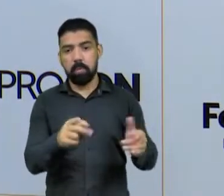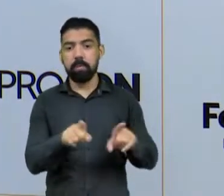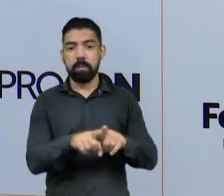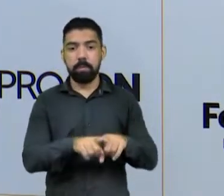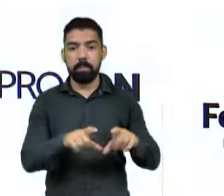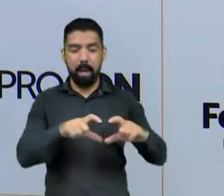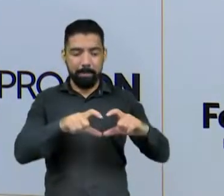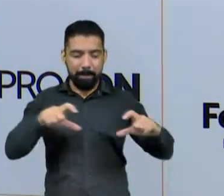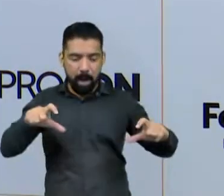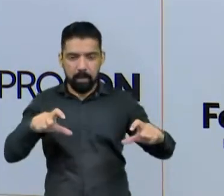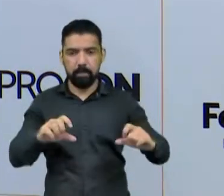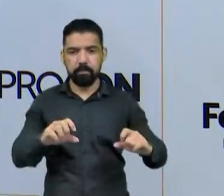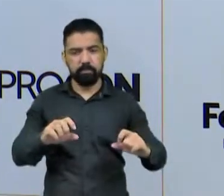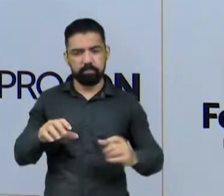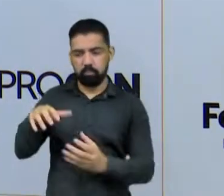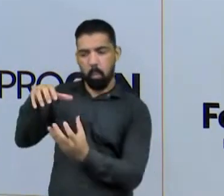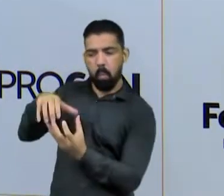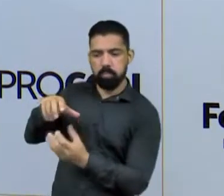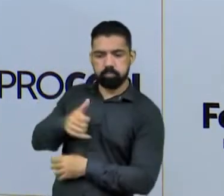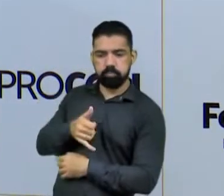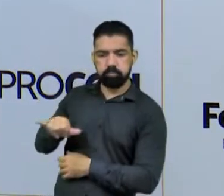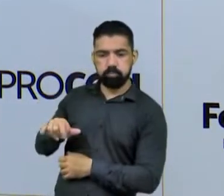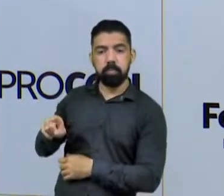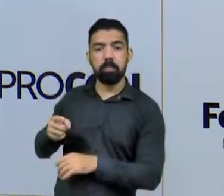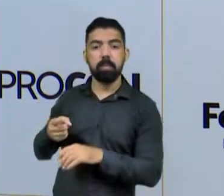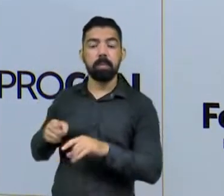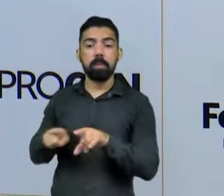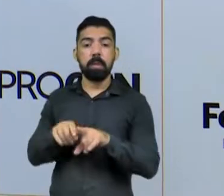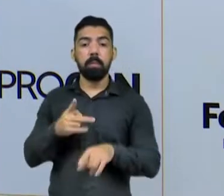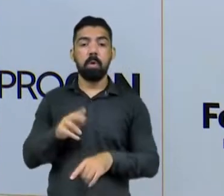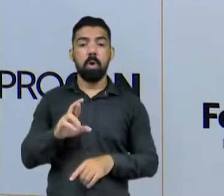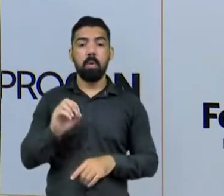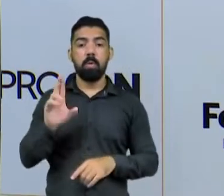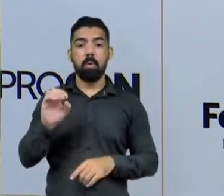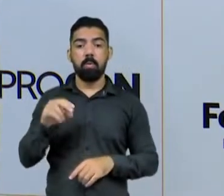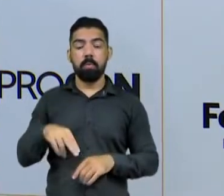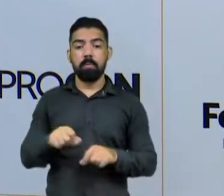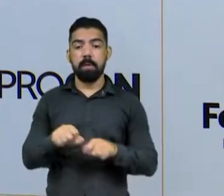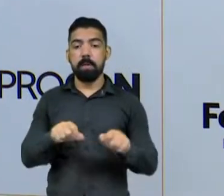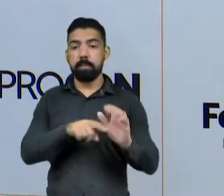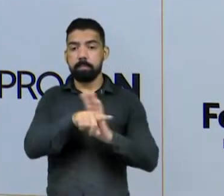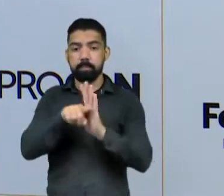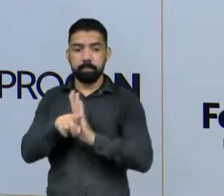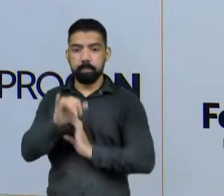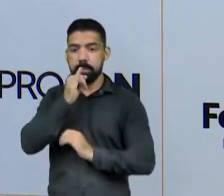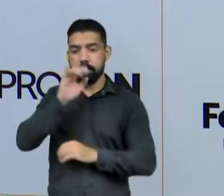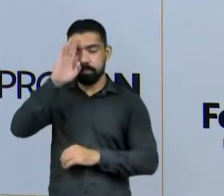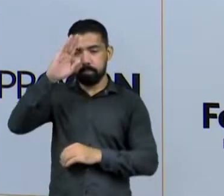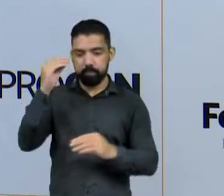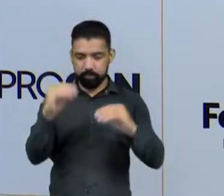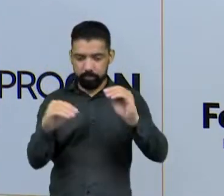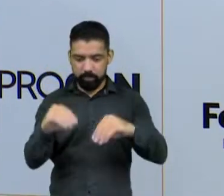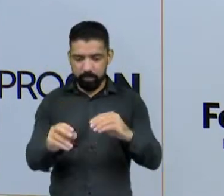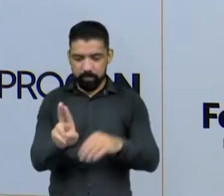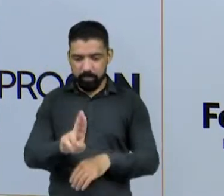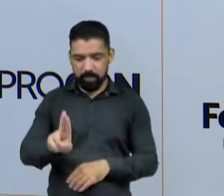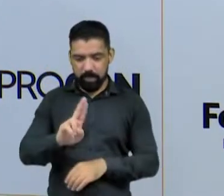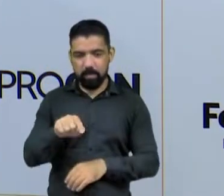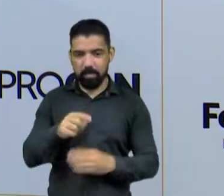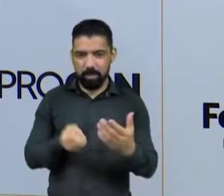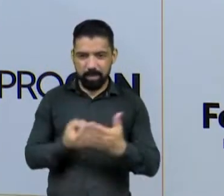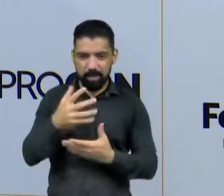invés do ovo. O Procon Fortaleza também realizou a pesquisa, né, dos principais ingredientes que são utilizados